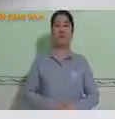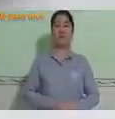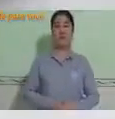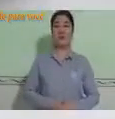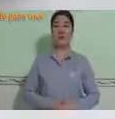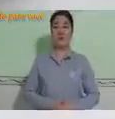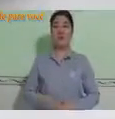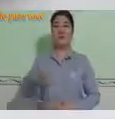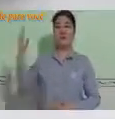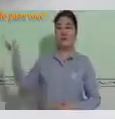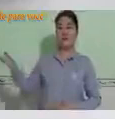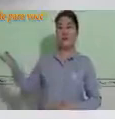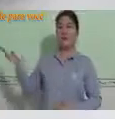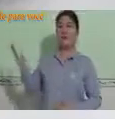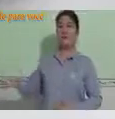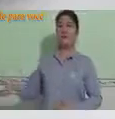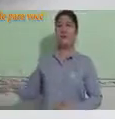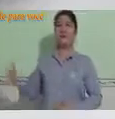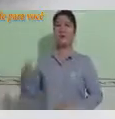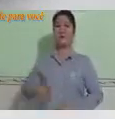BR, acento agudo,